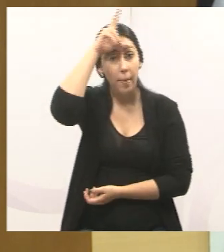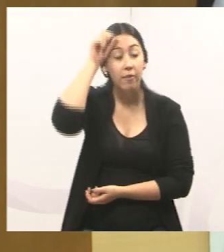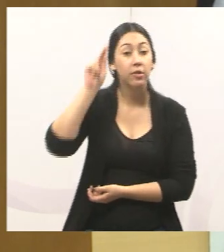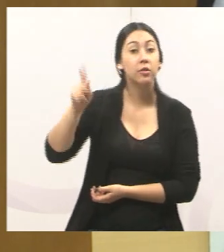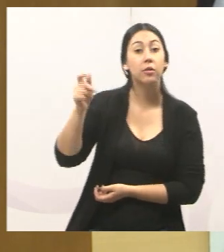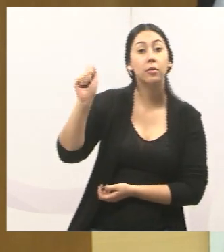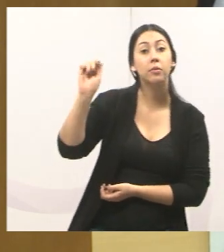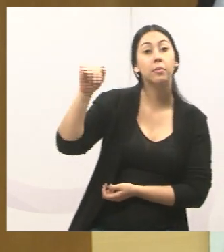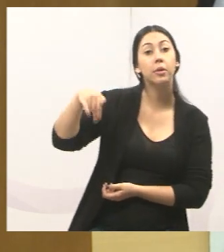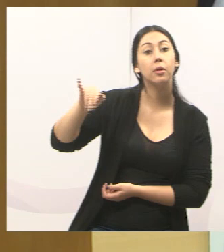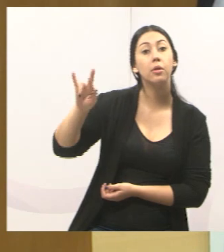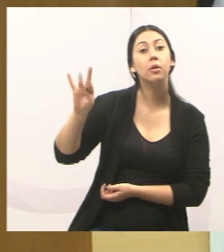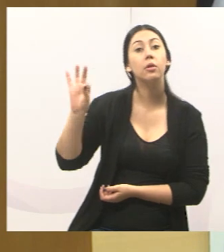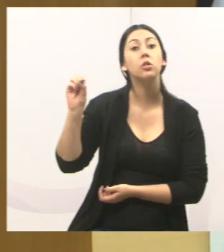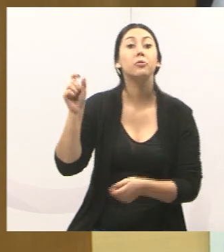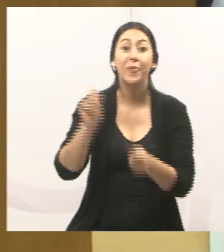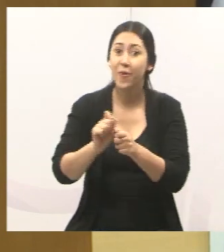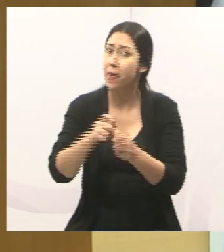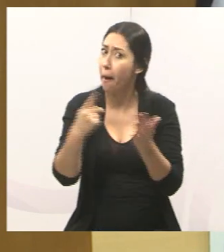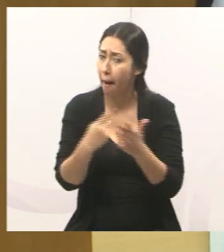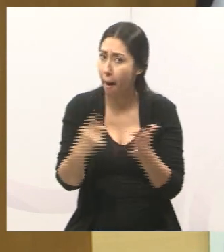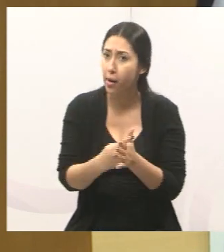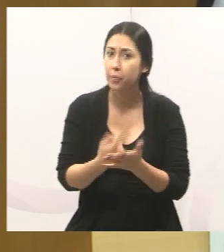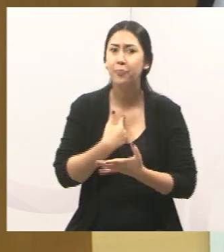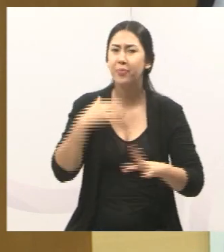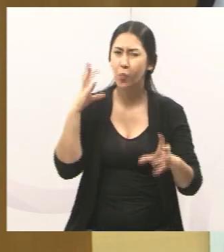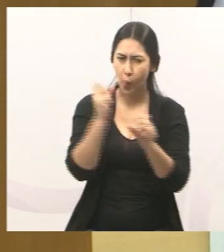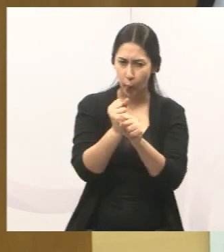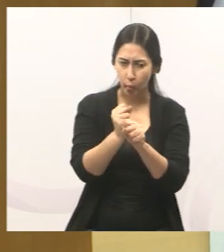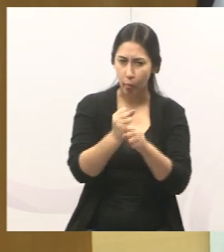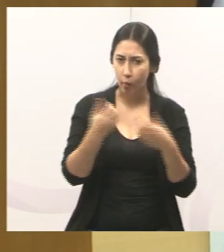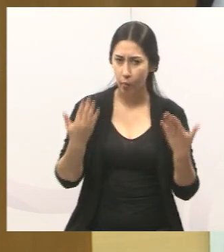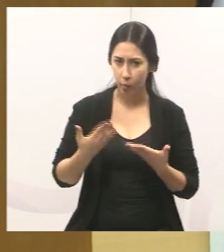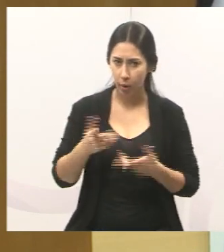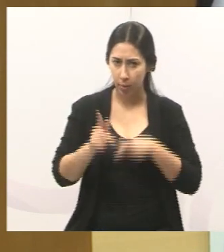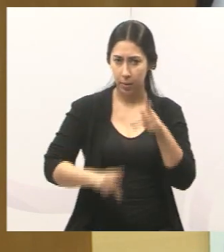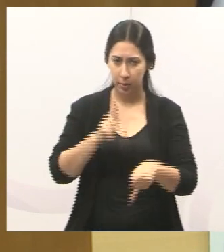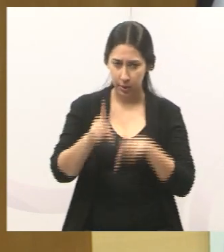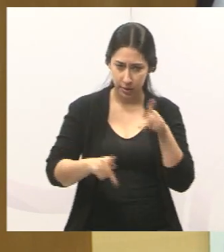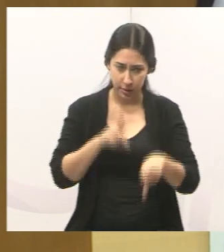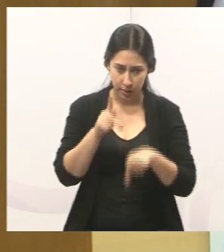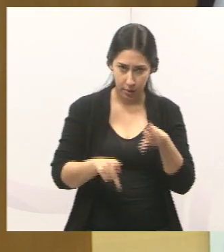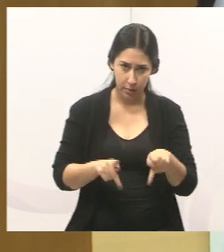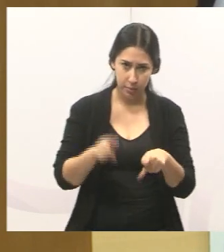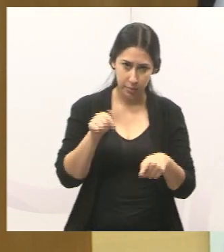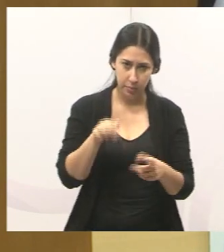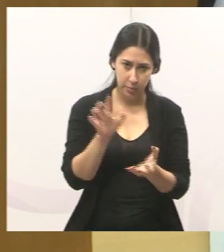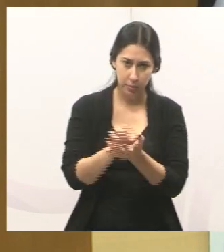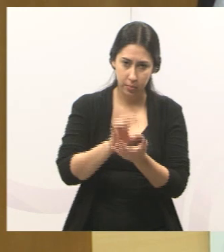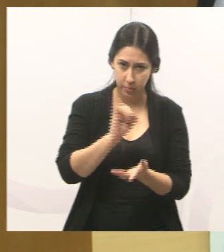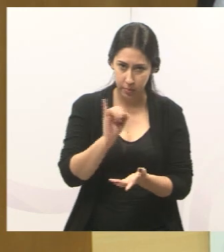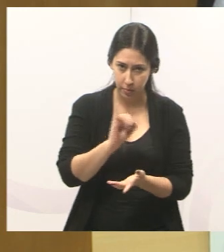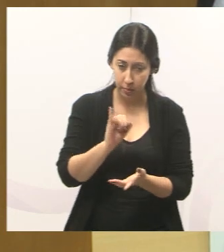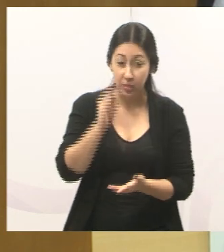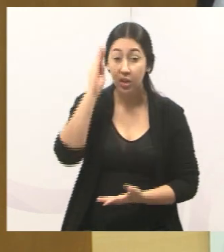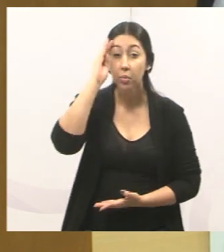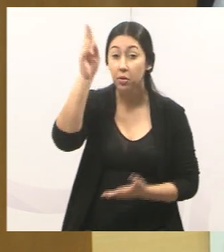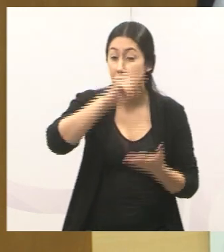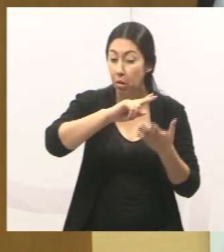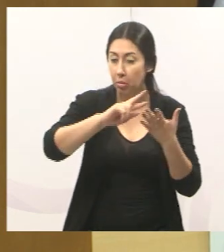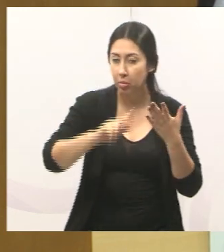sua gestão. E vou resumir aqui para a população municipal, para a nossa população de Jacareí, os principais